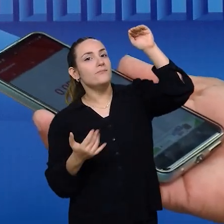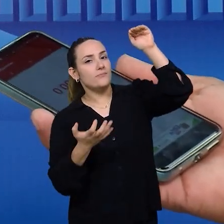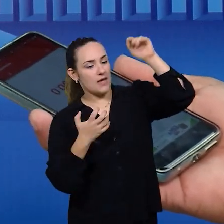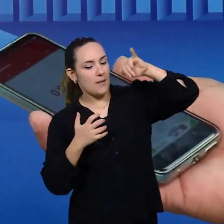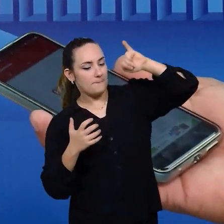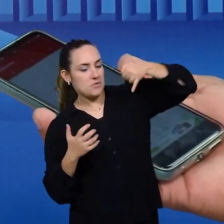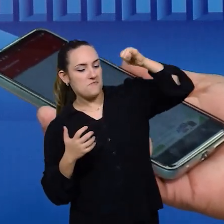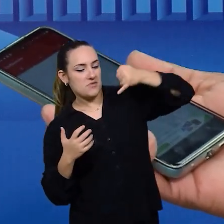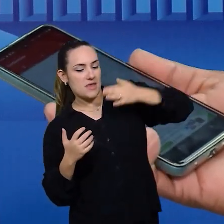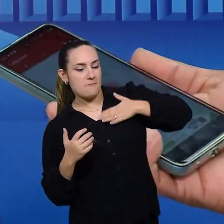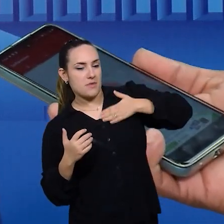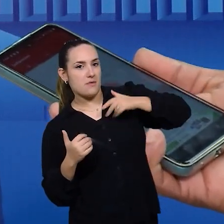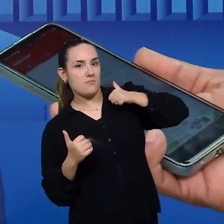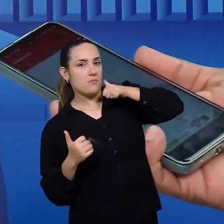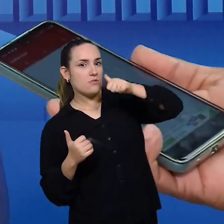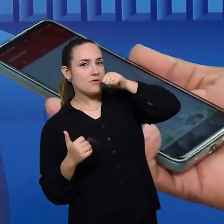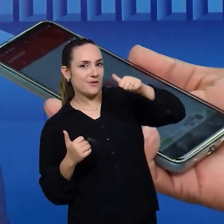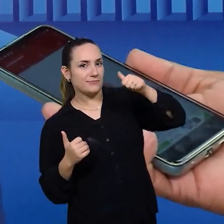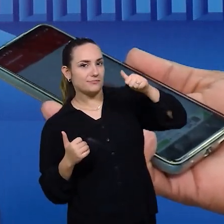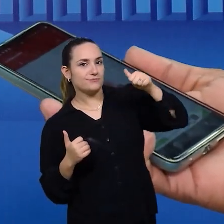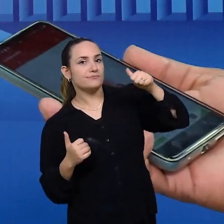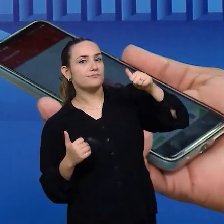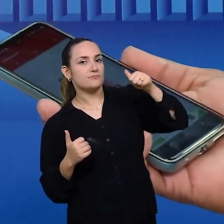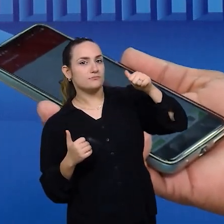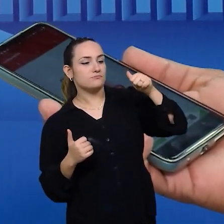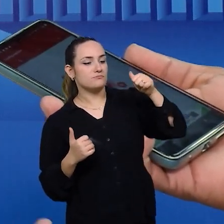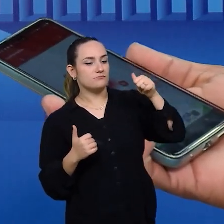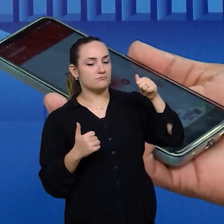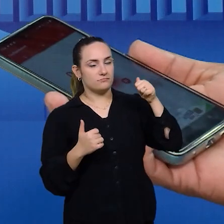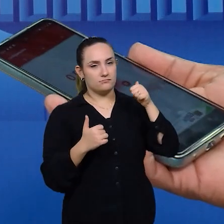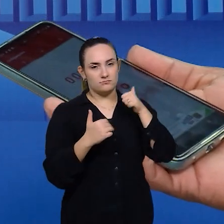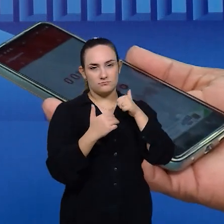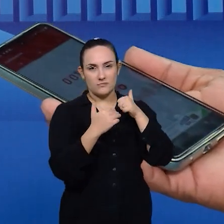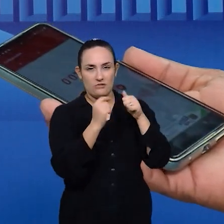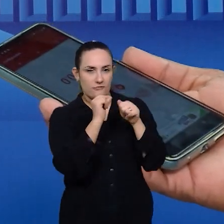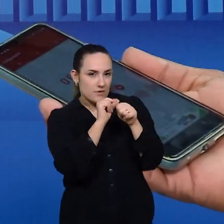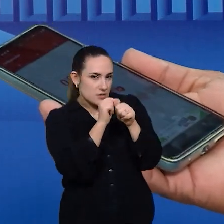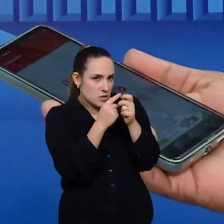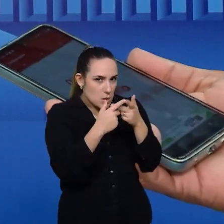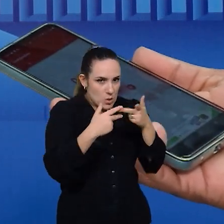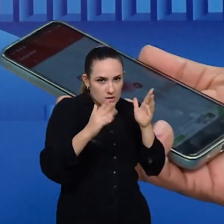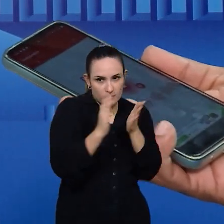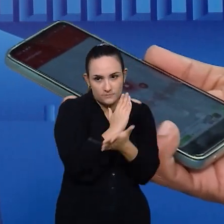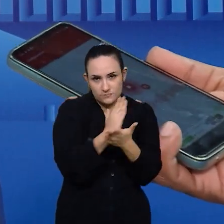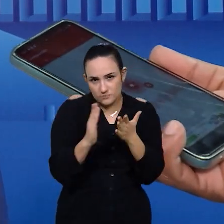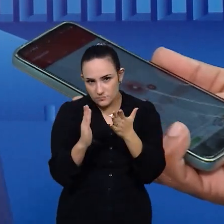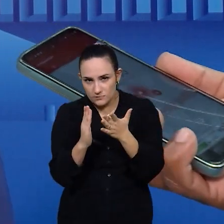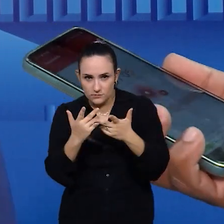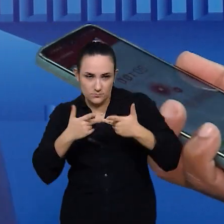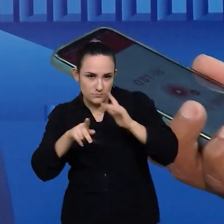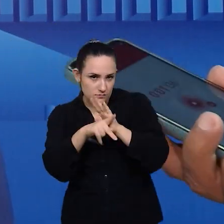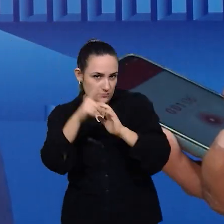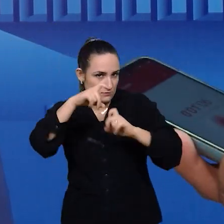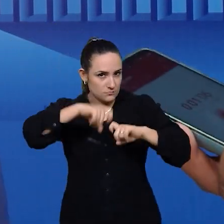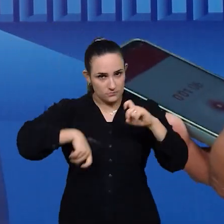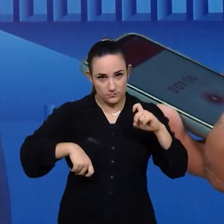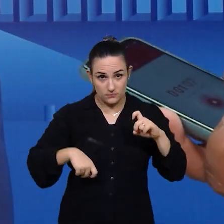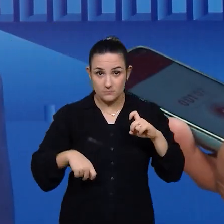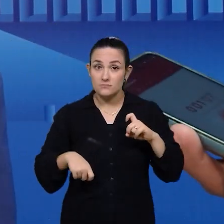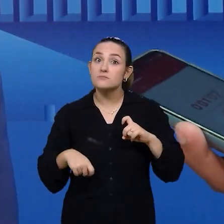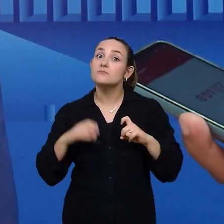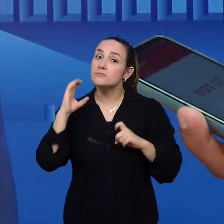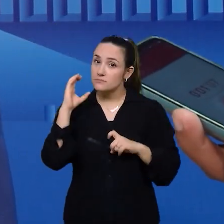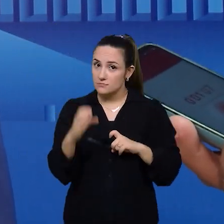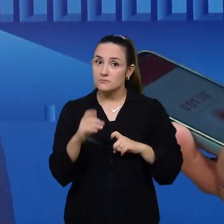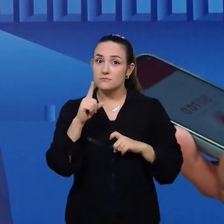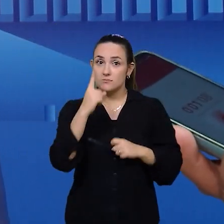de forma para obter vantagens, ele comete tendências sexuais para com o subalterno e a